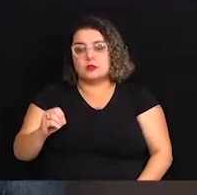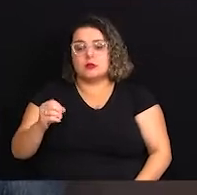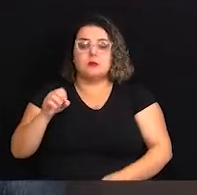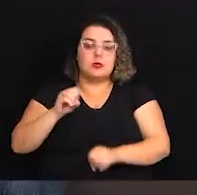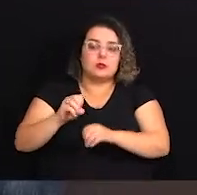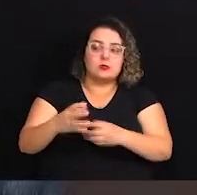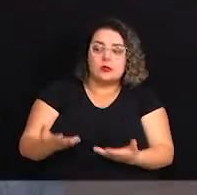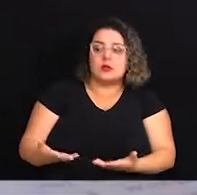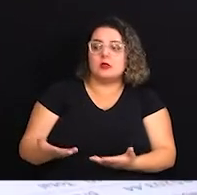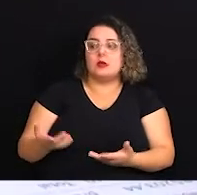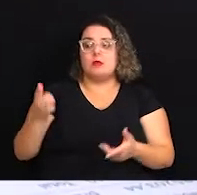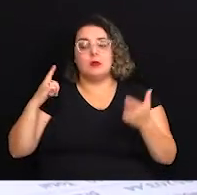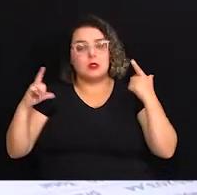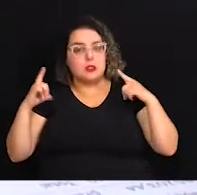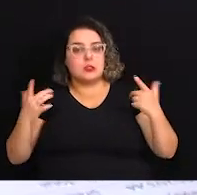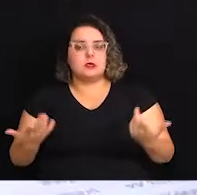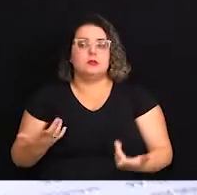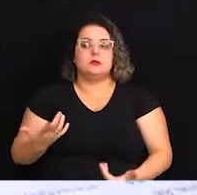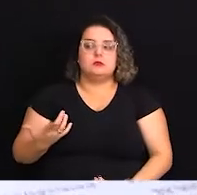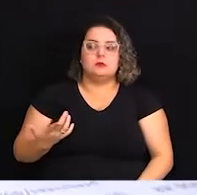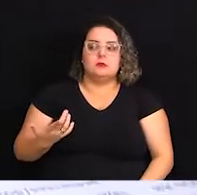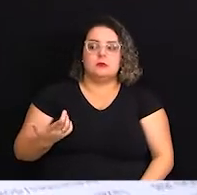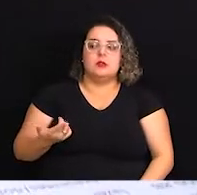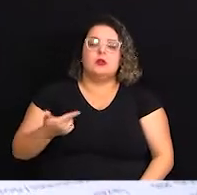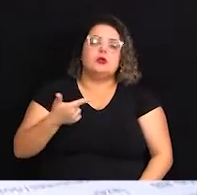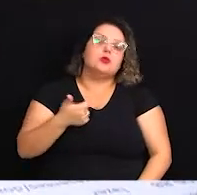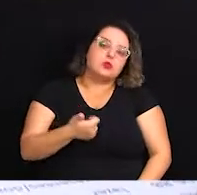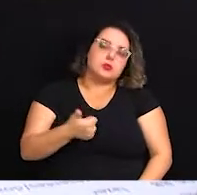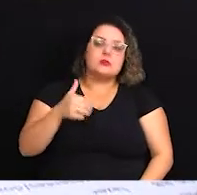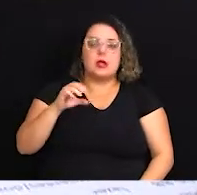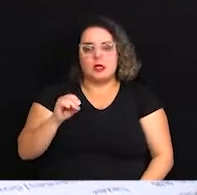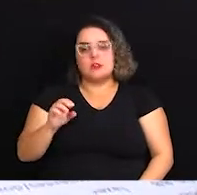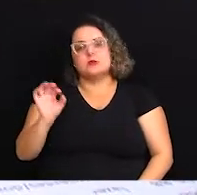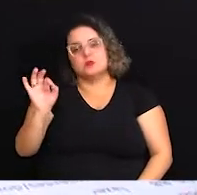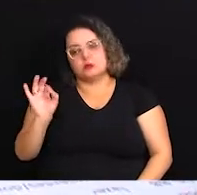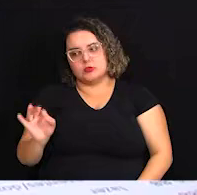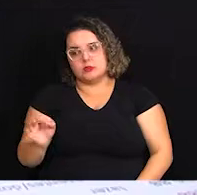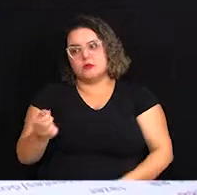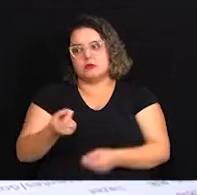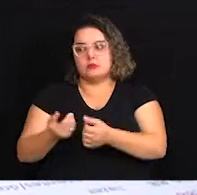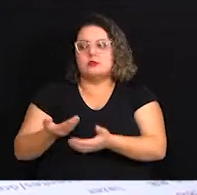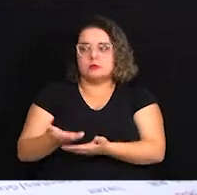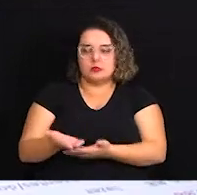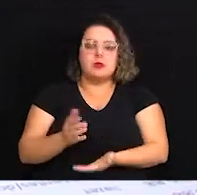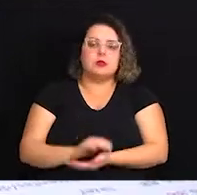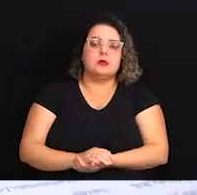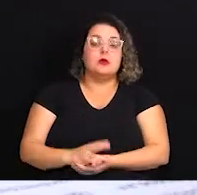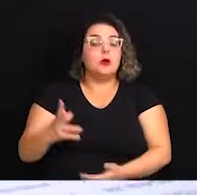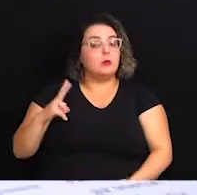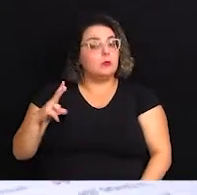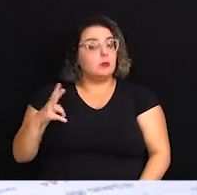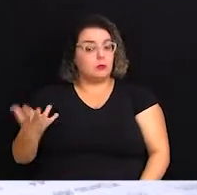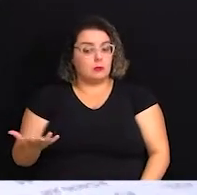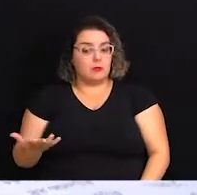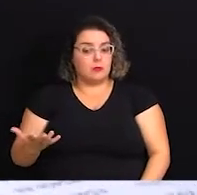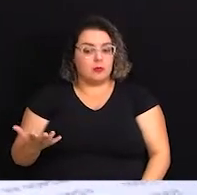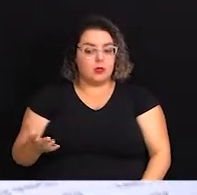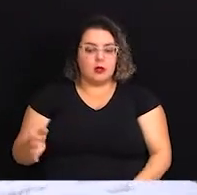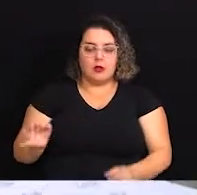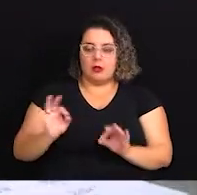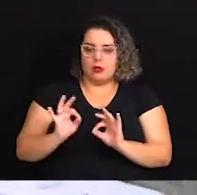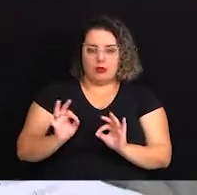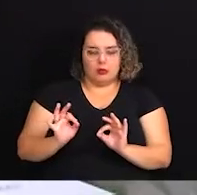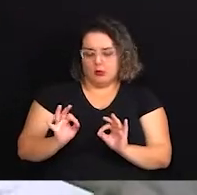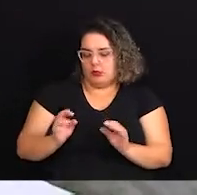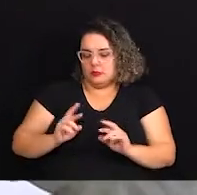para presente e doação. É óbvio que essas despesas aqui são despesas individuais, mas nada